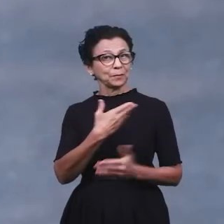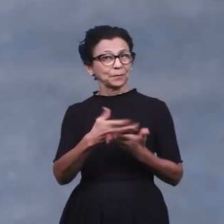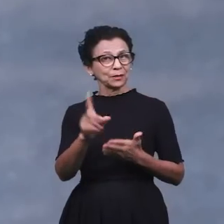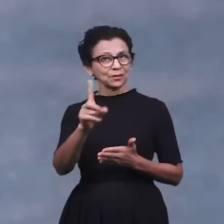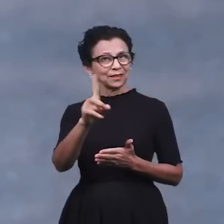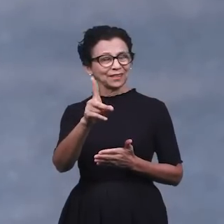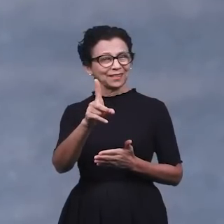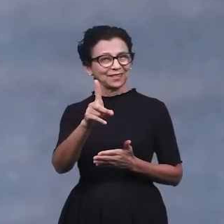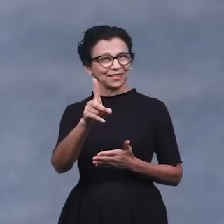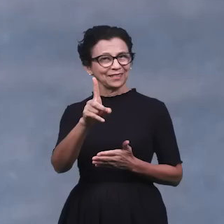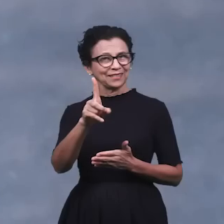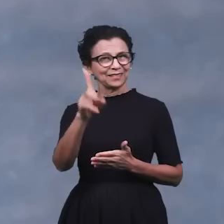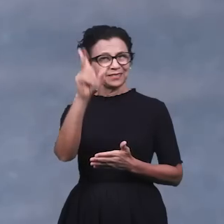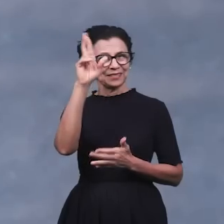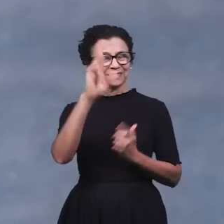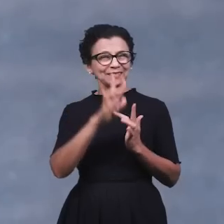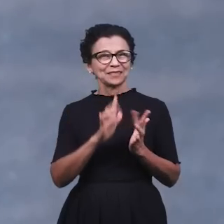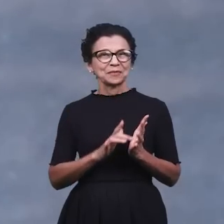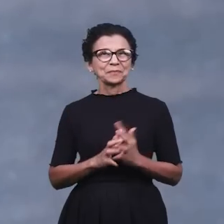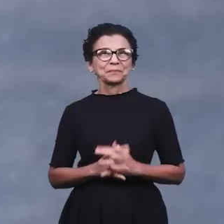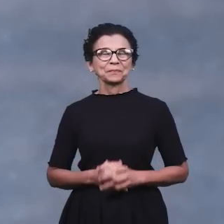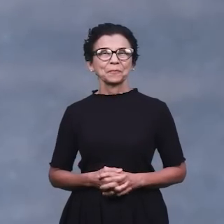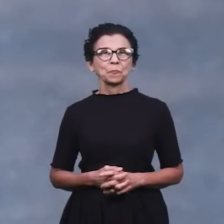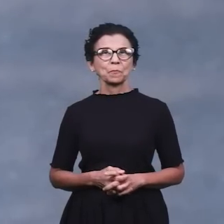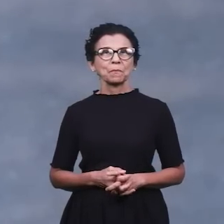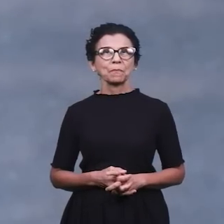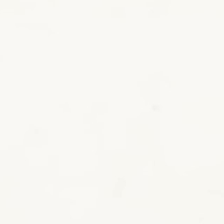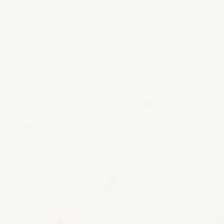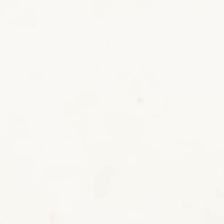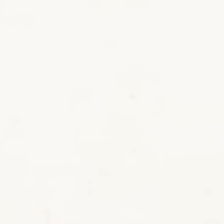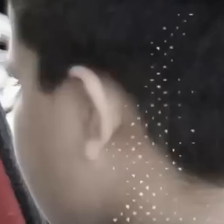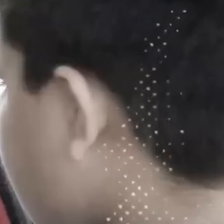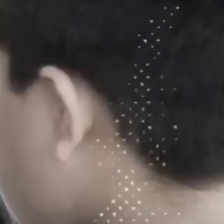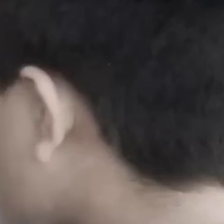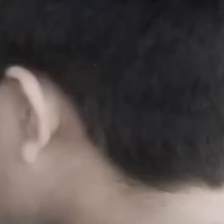novo, hein? Você não pode perder, tá certo? Deus abençoe, a paz do Senhor.